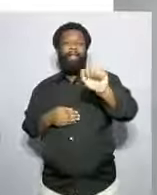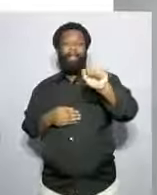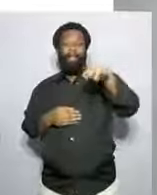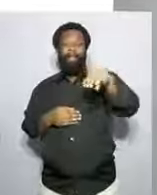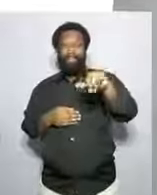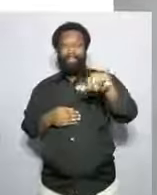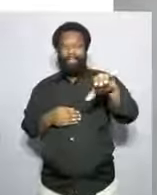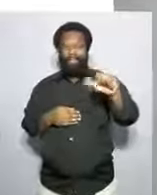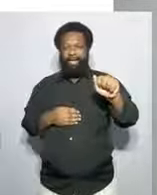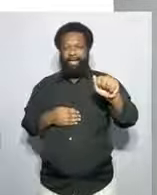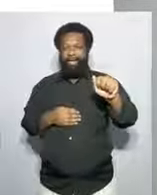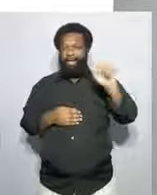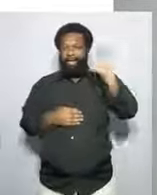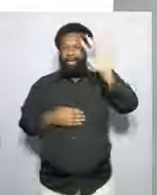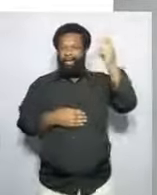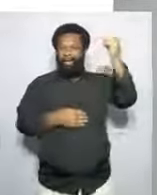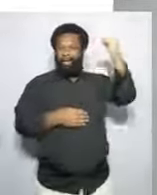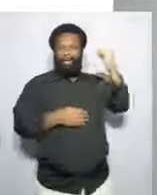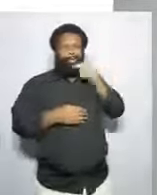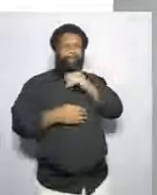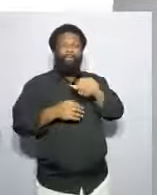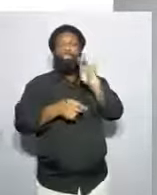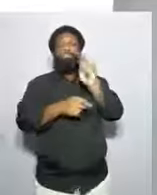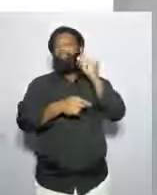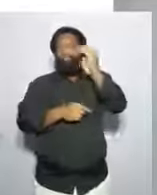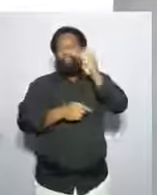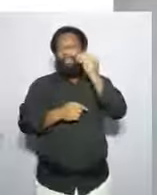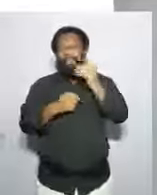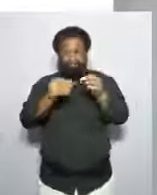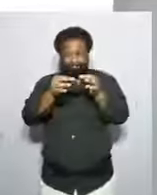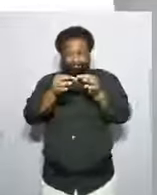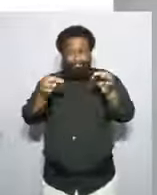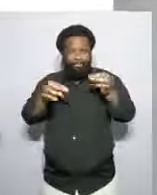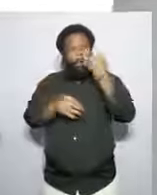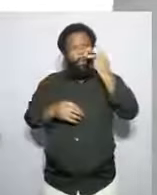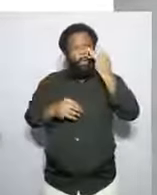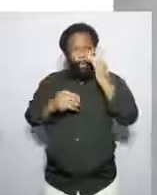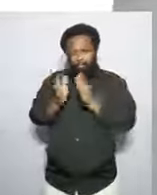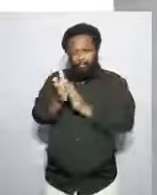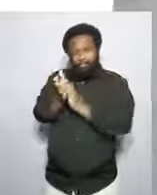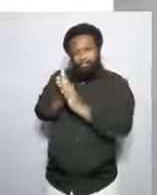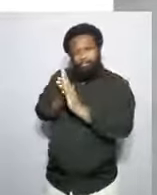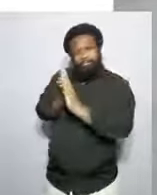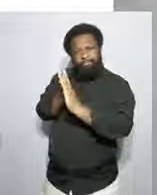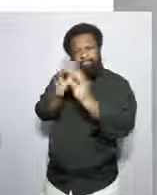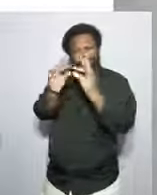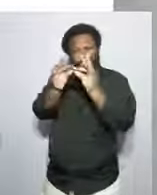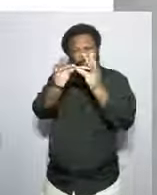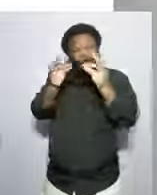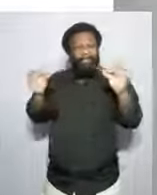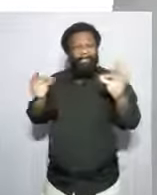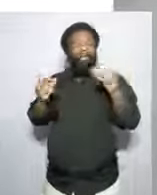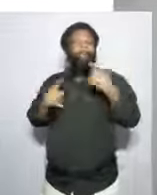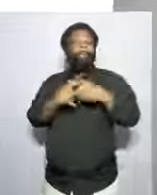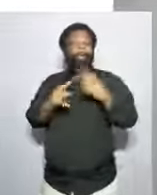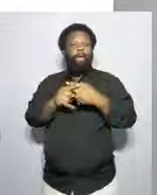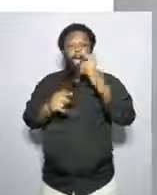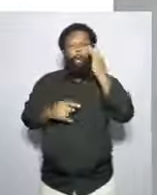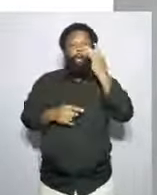Ele pegou uma lâmina finíssima de ouro. Então, ele conseguiu fazer isso porque o ouro é